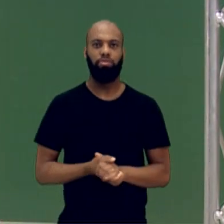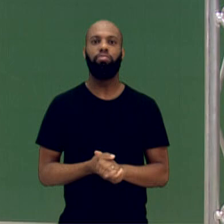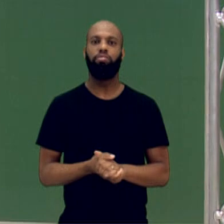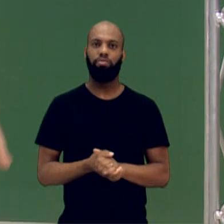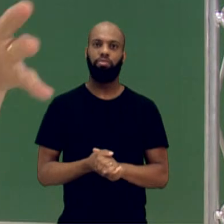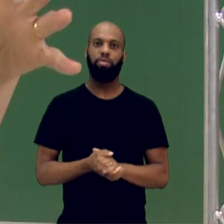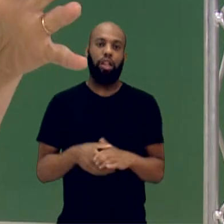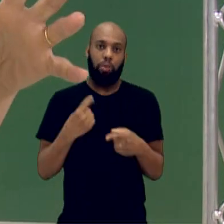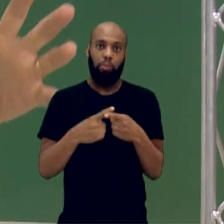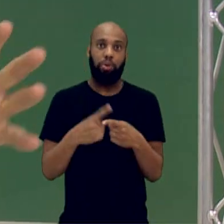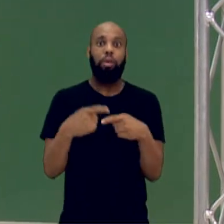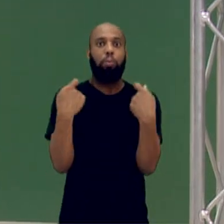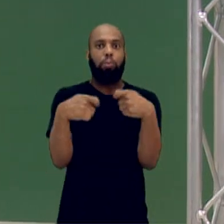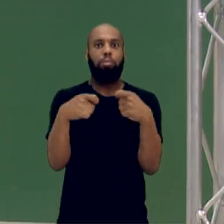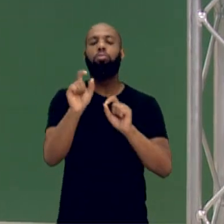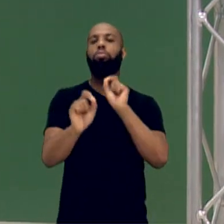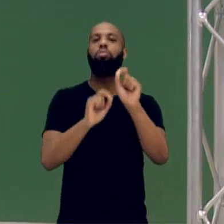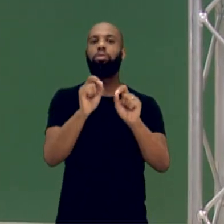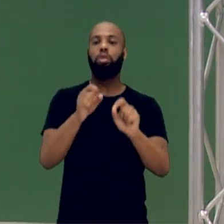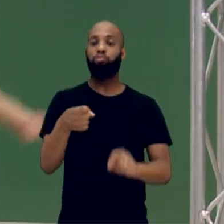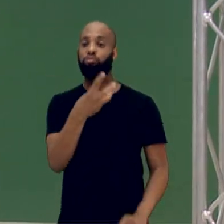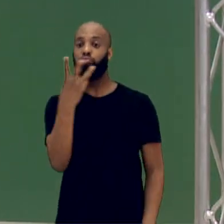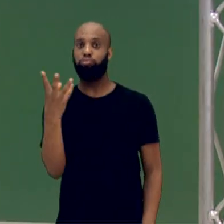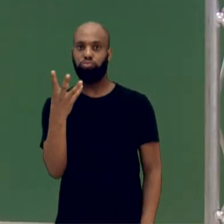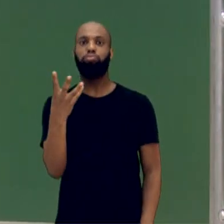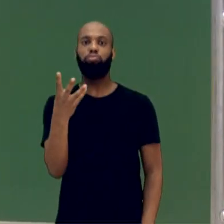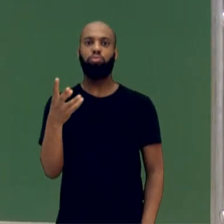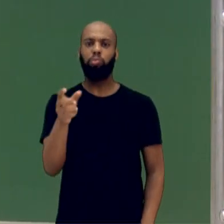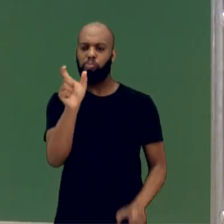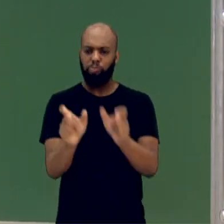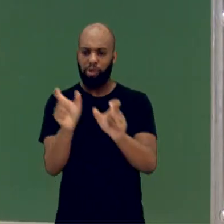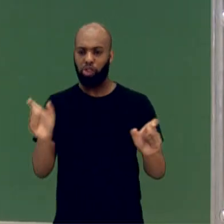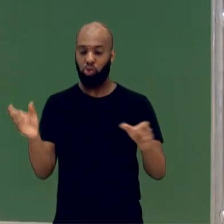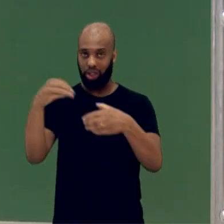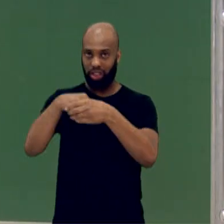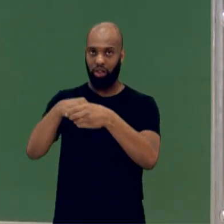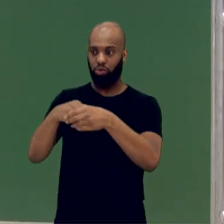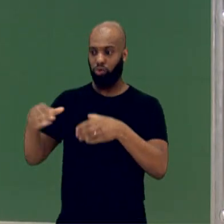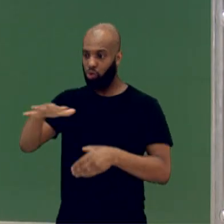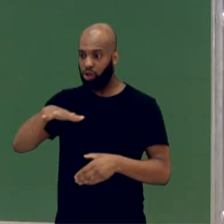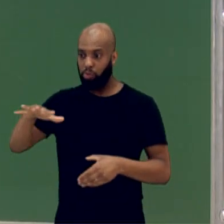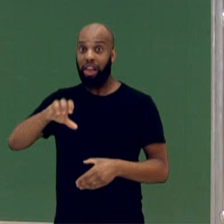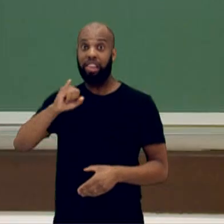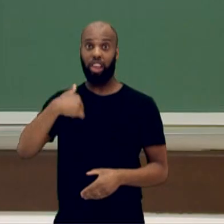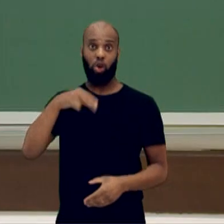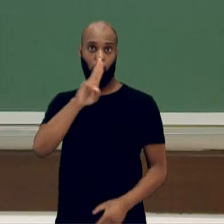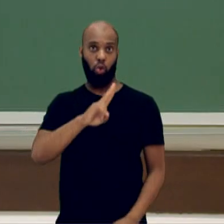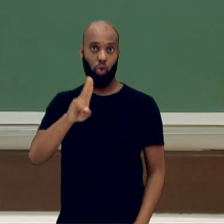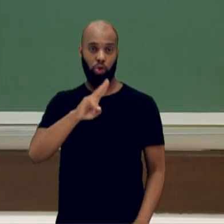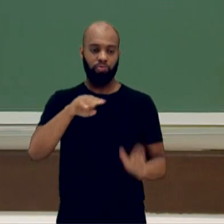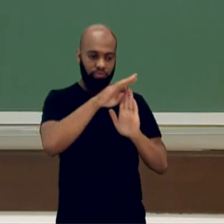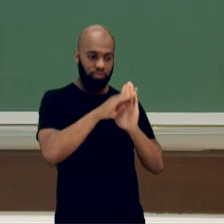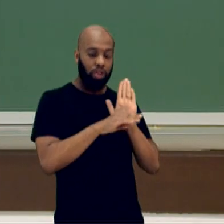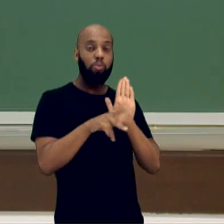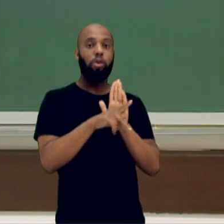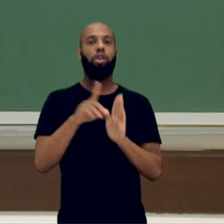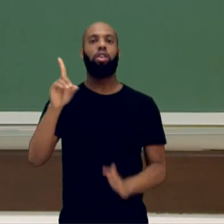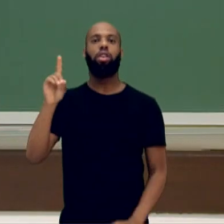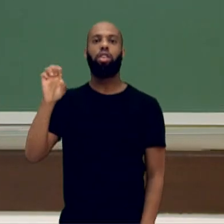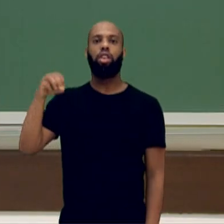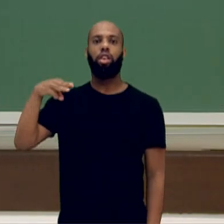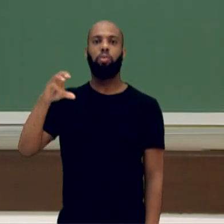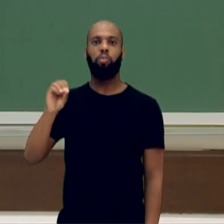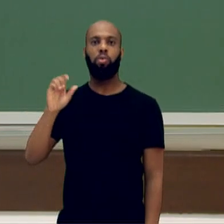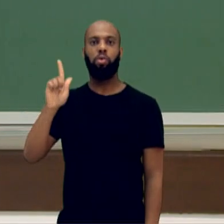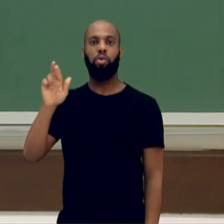né? Então, é preciso um número de habitantes quando eu uso o critério demográfico. Então, entendendo bem essa